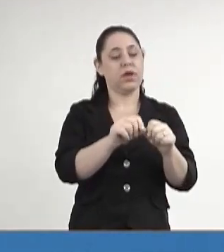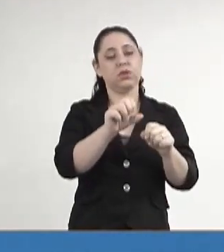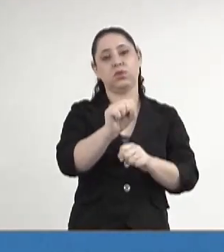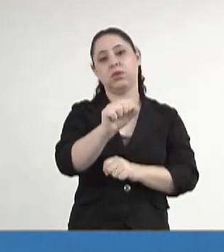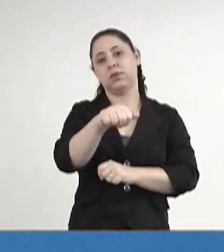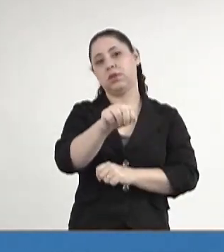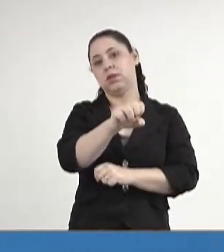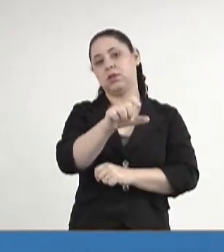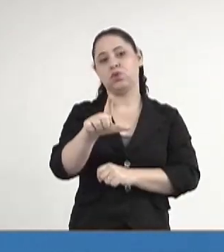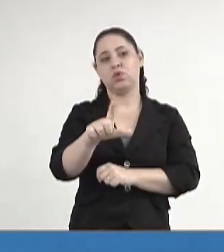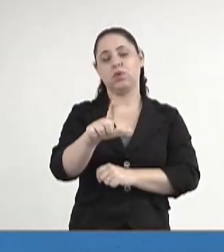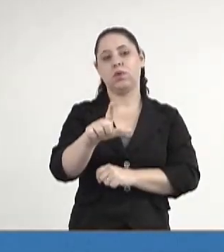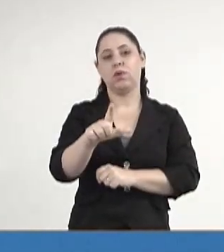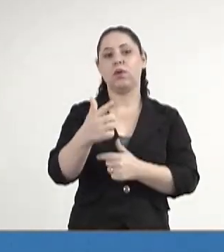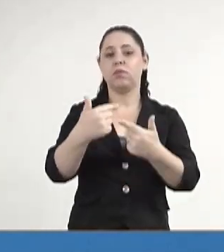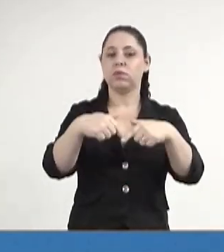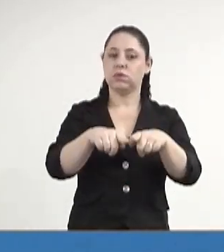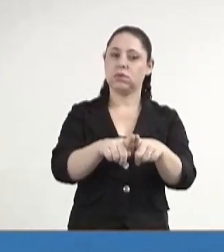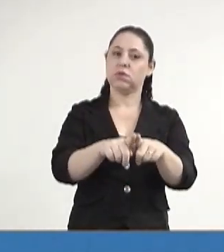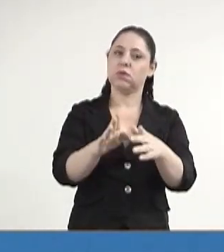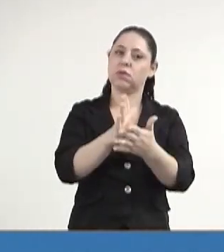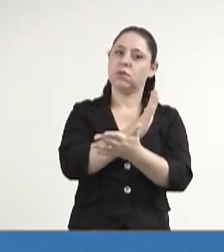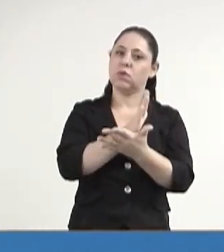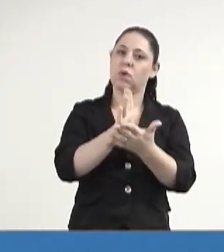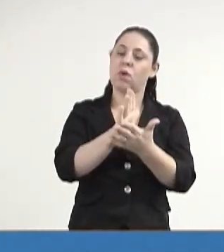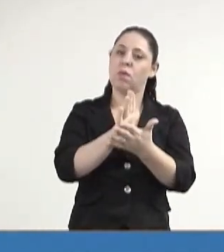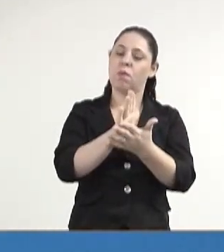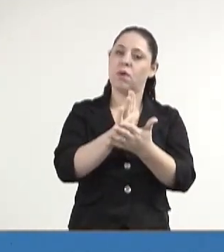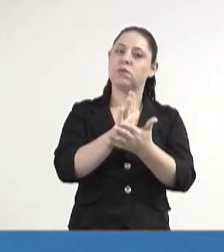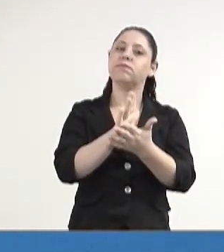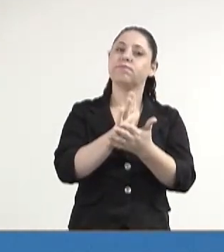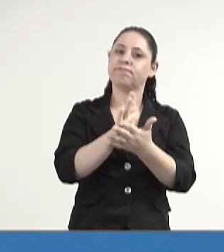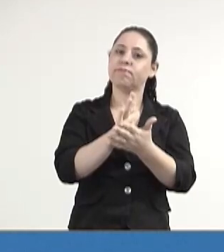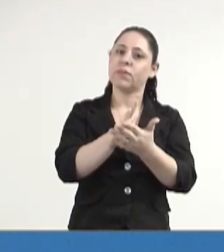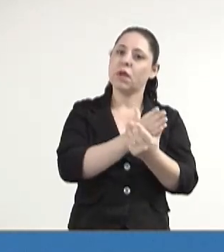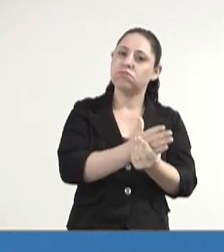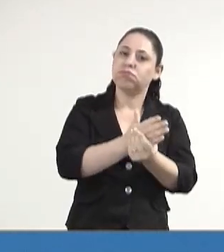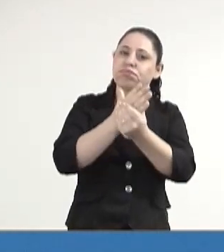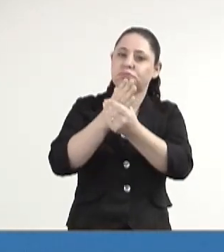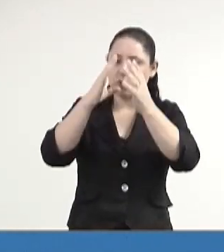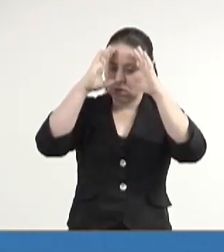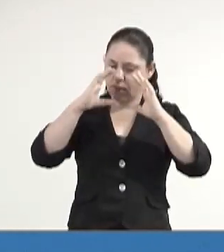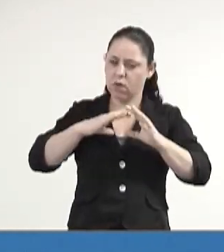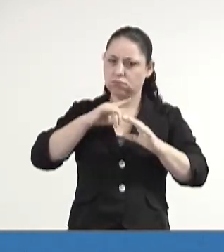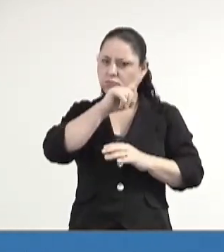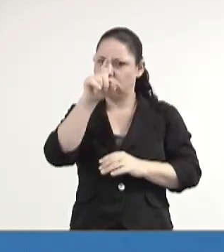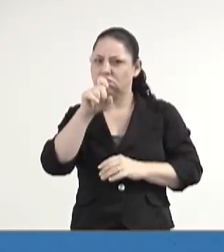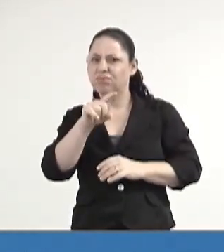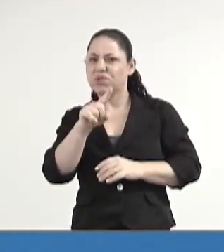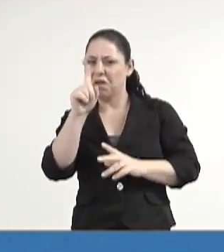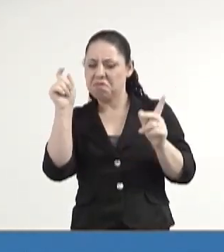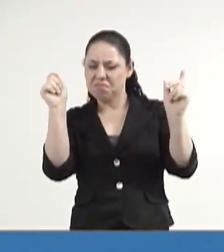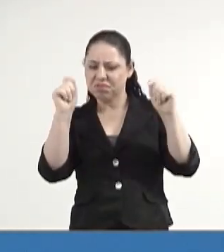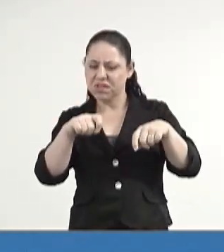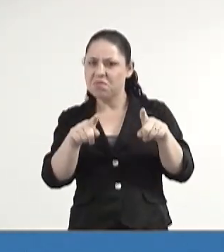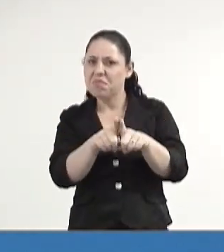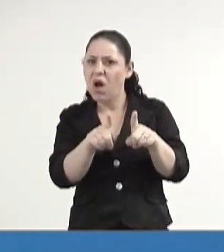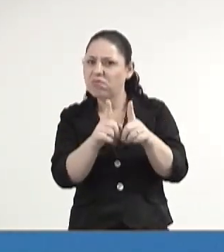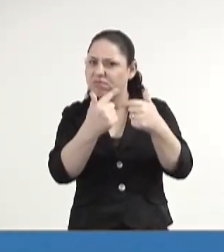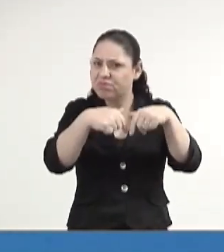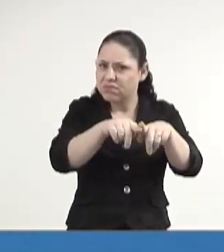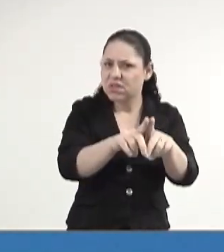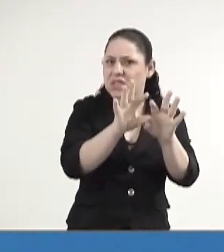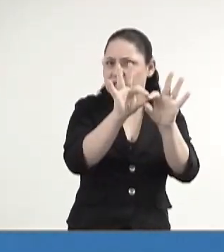pela Sanesul, uma parceria que inclusive eu tenho uma ação civil pública que questiona a efetividade